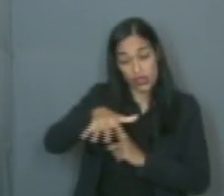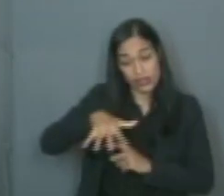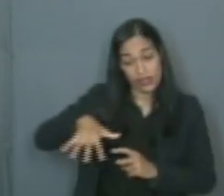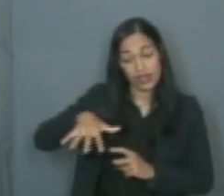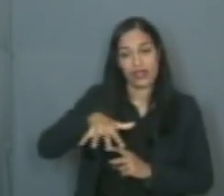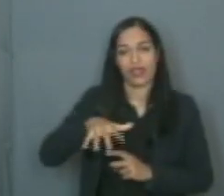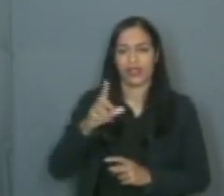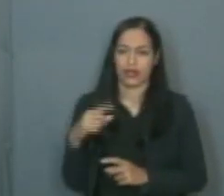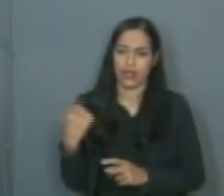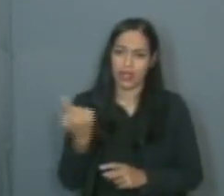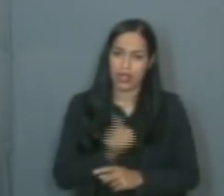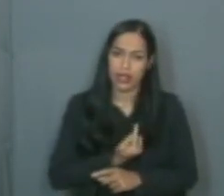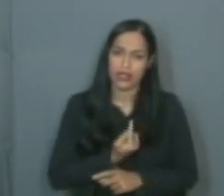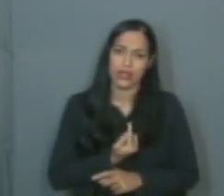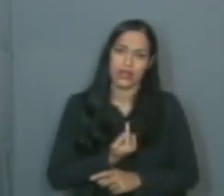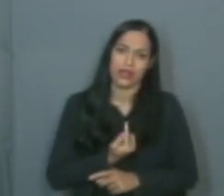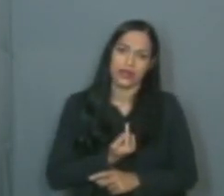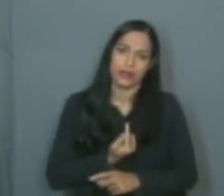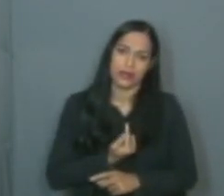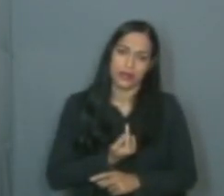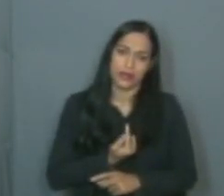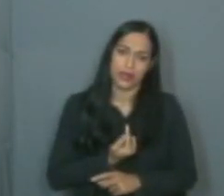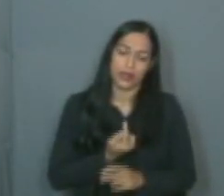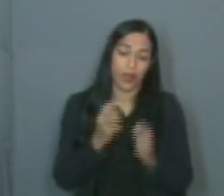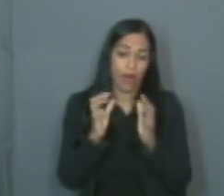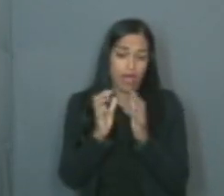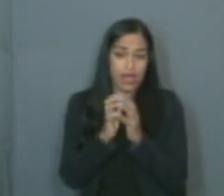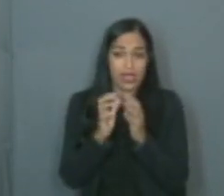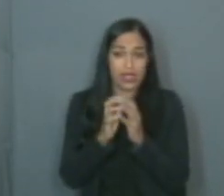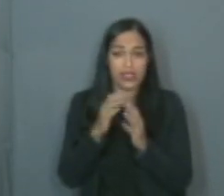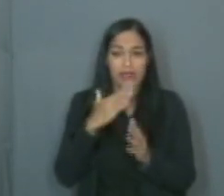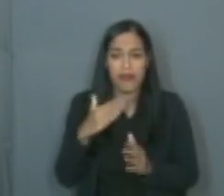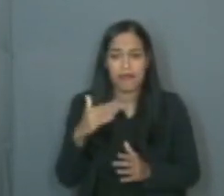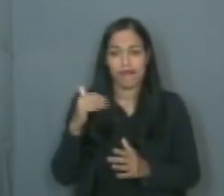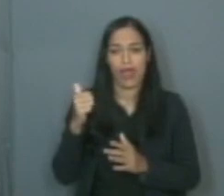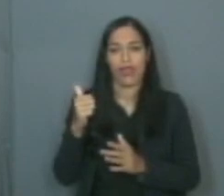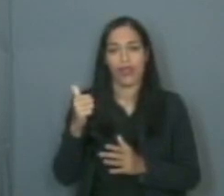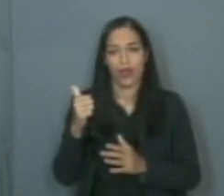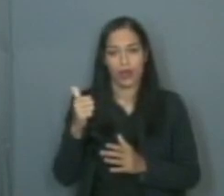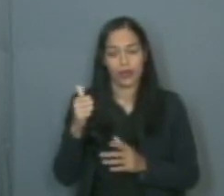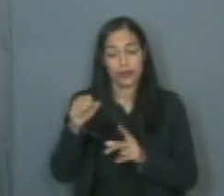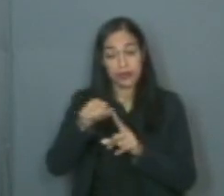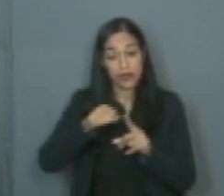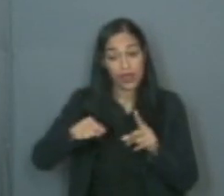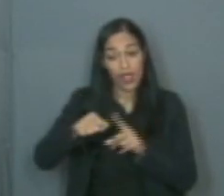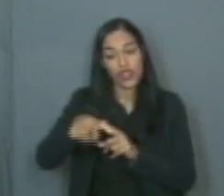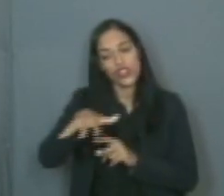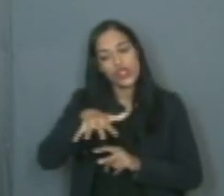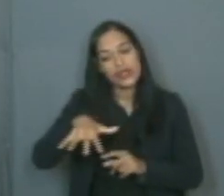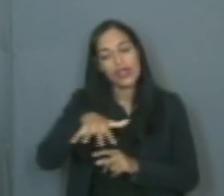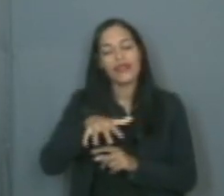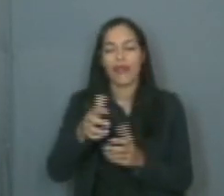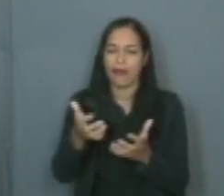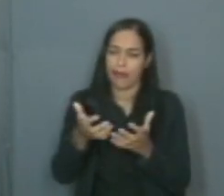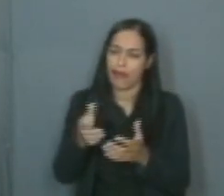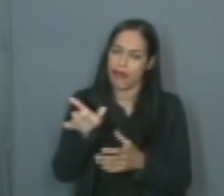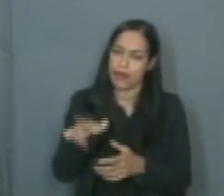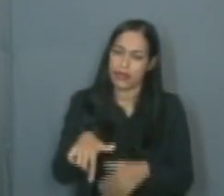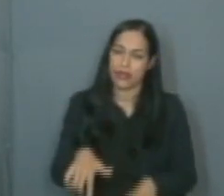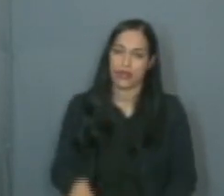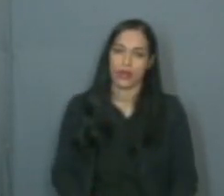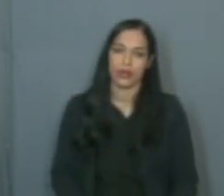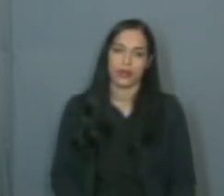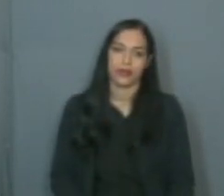quer que a gente tenha um Recife melhor para ela. A sociedade quer isso de nós. Mas